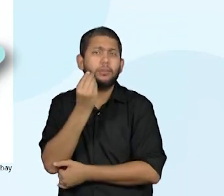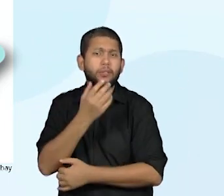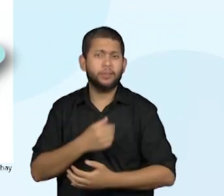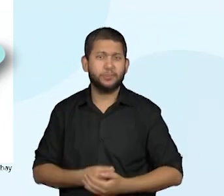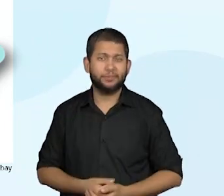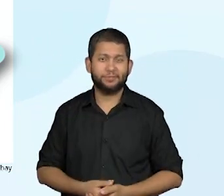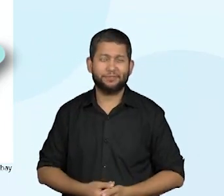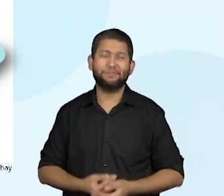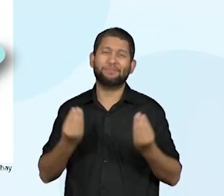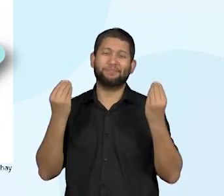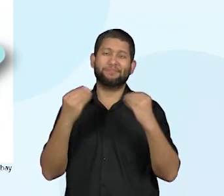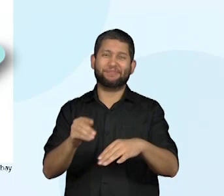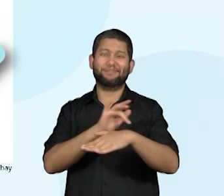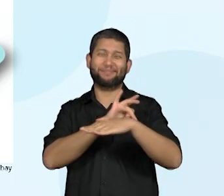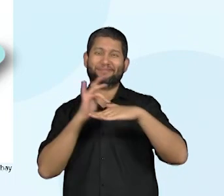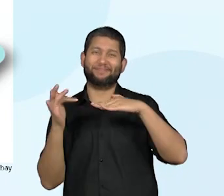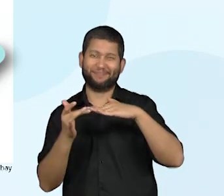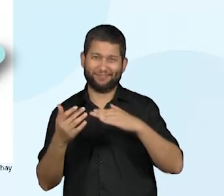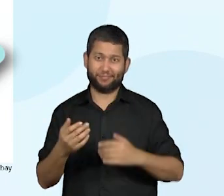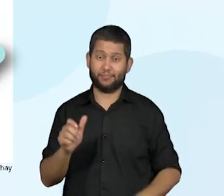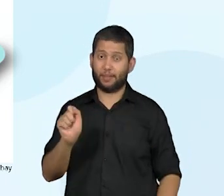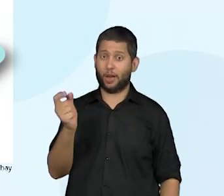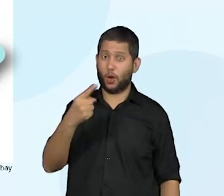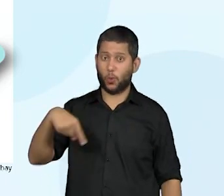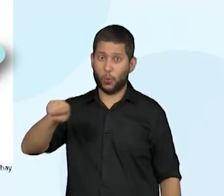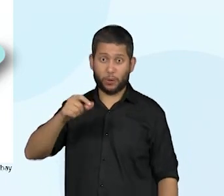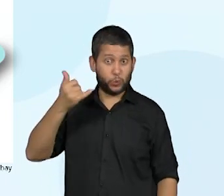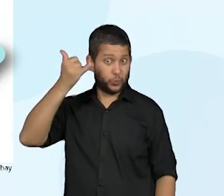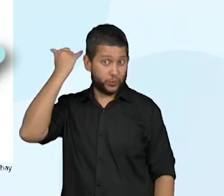sociais, @JulianaNadeu e marquem